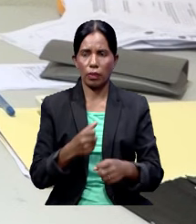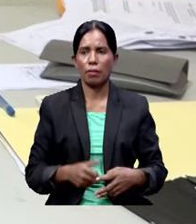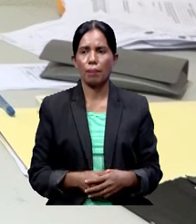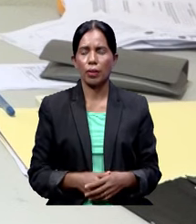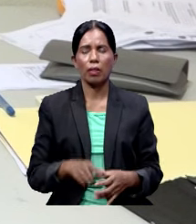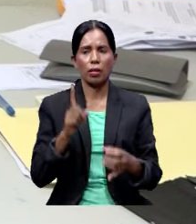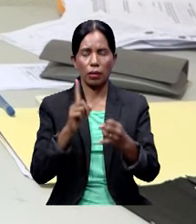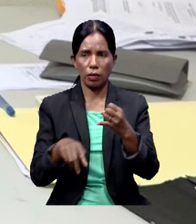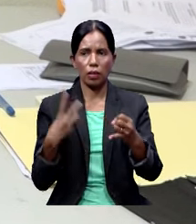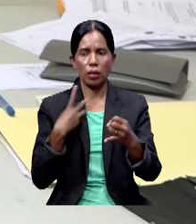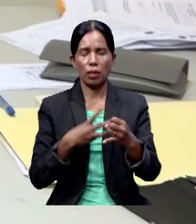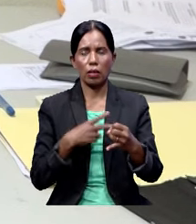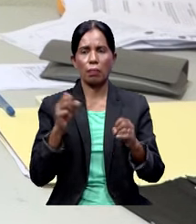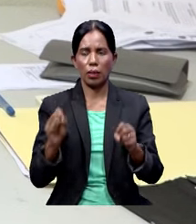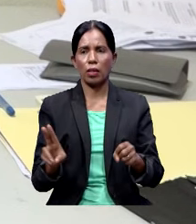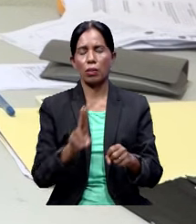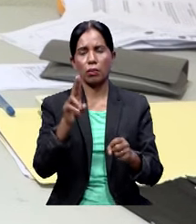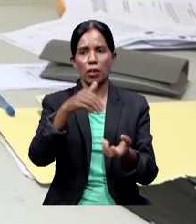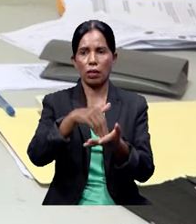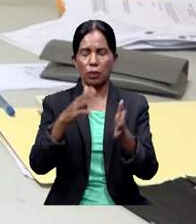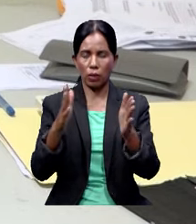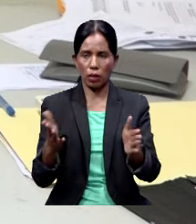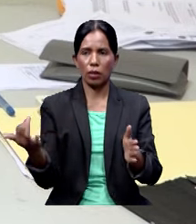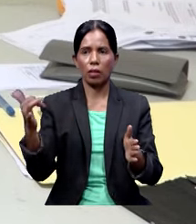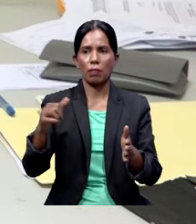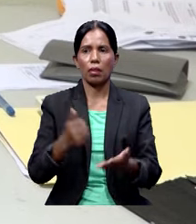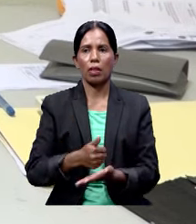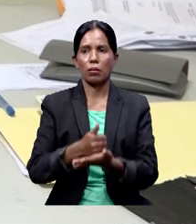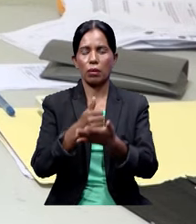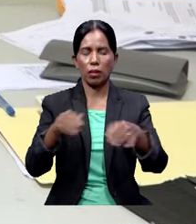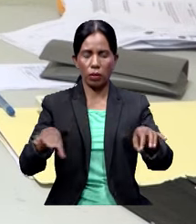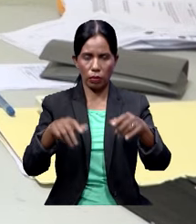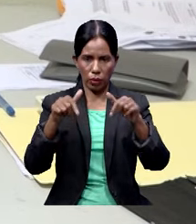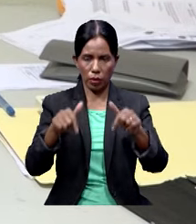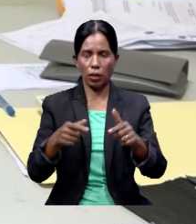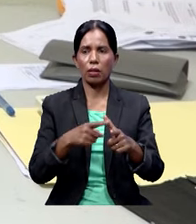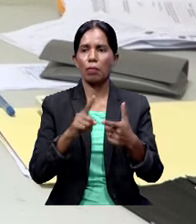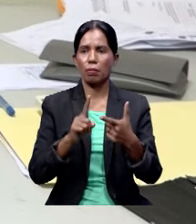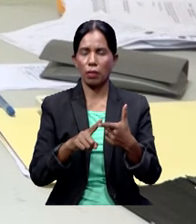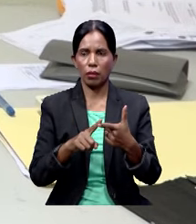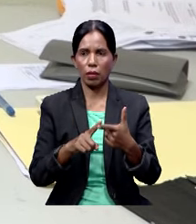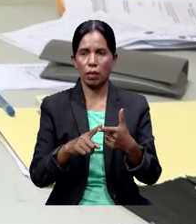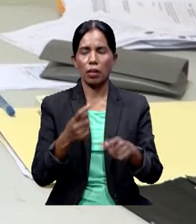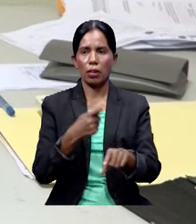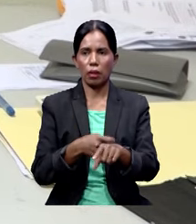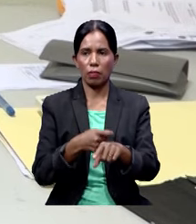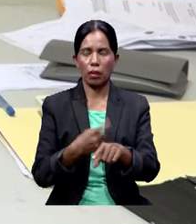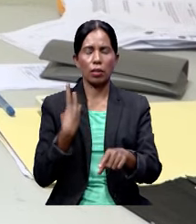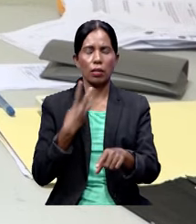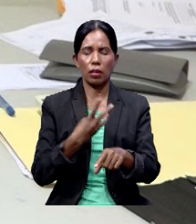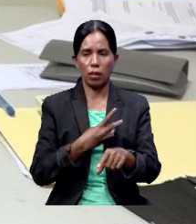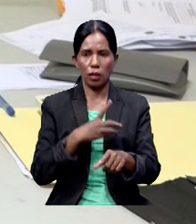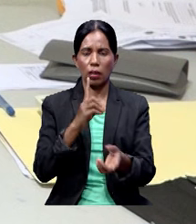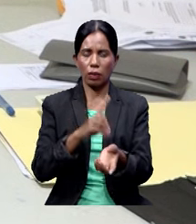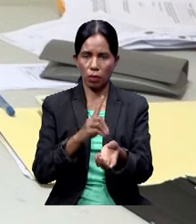mais saída. Então ele utiliza estruturas mais estagiário para apoio sobre sua casa e mesmo tempo e tem pessoal sobre sua